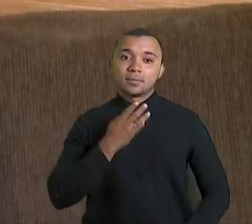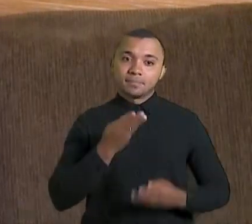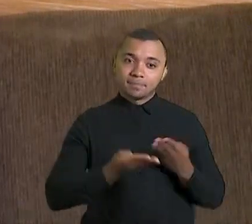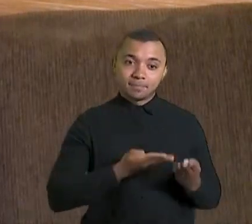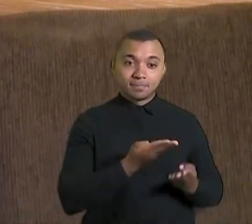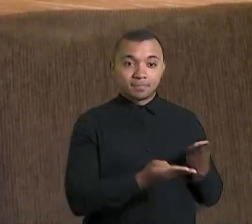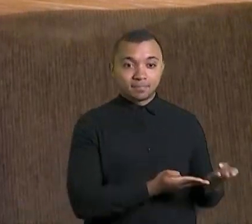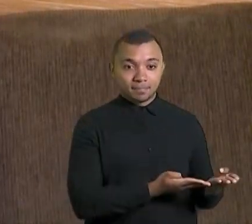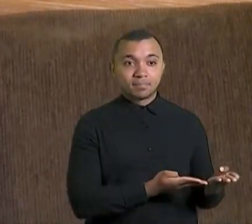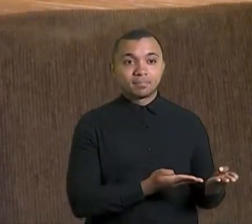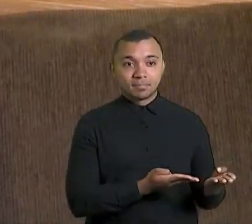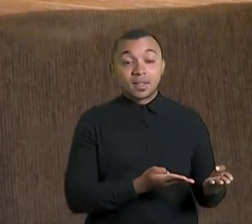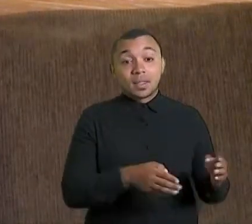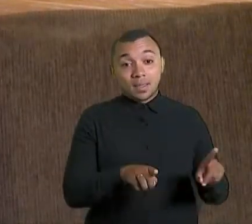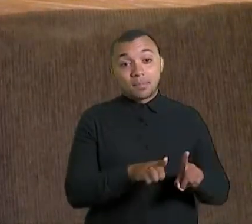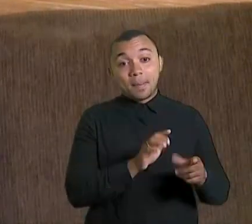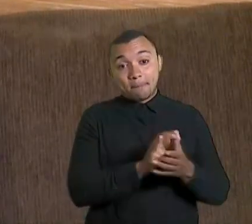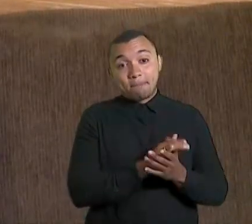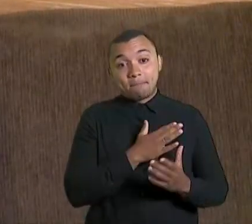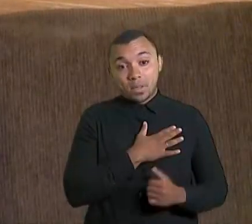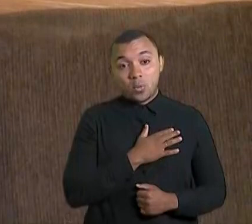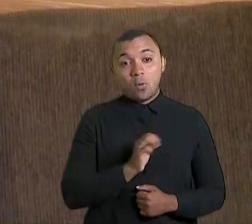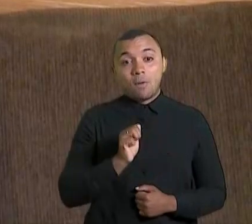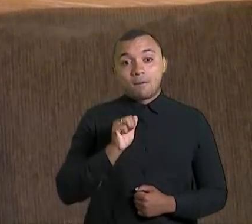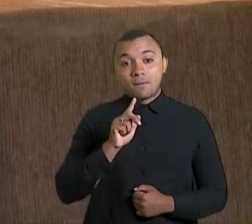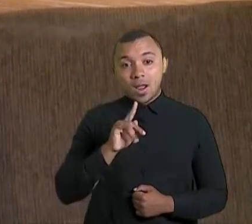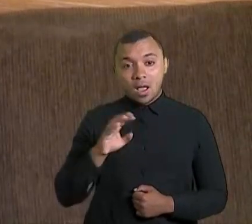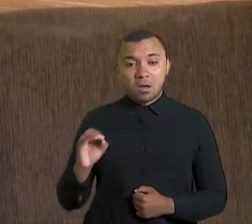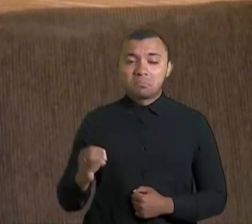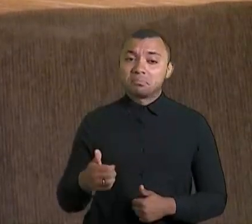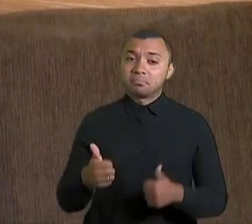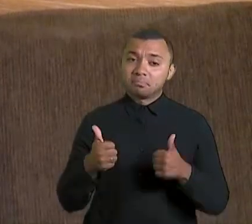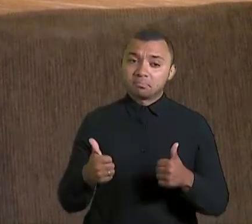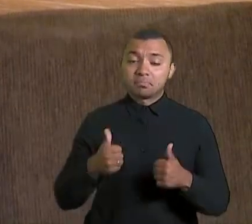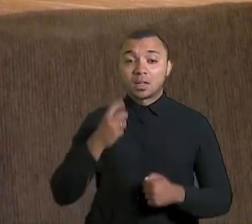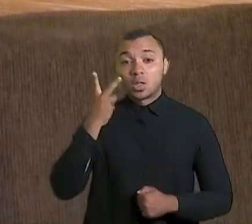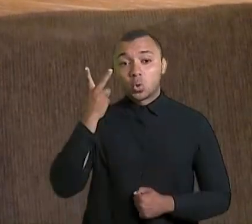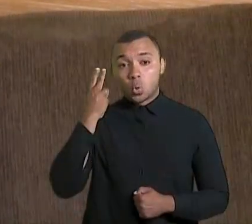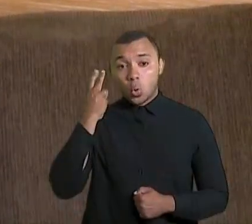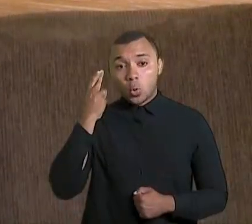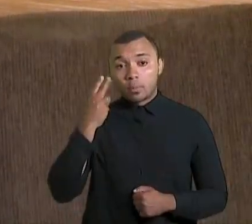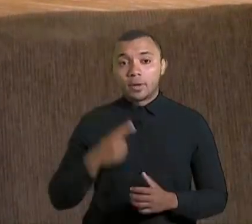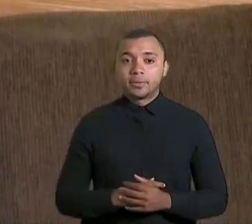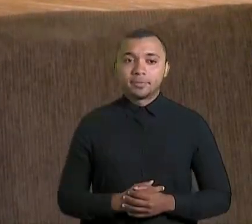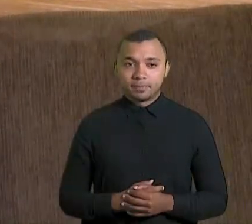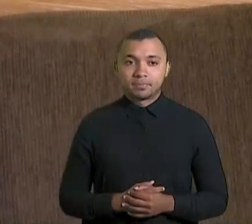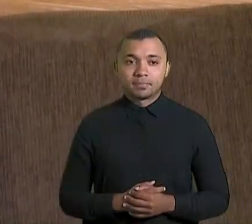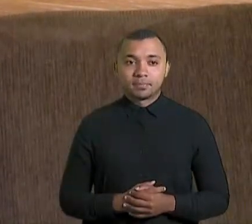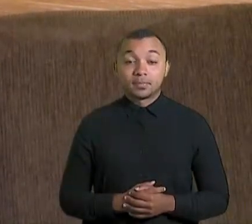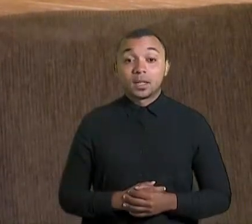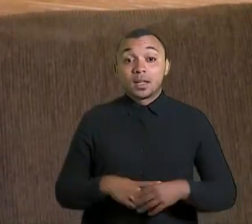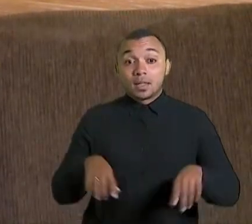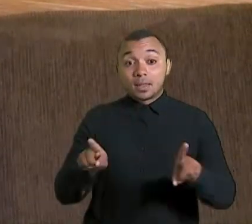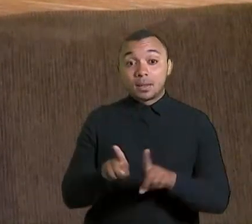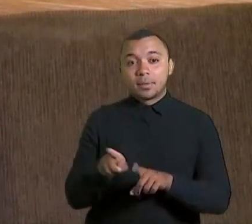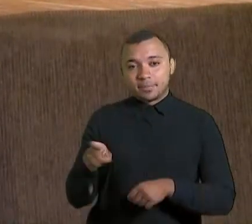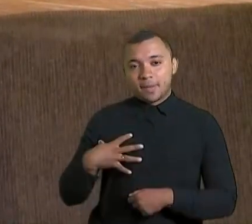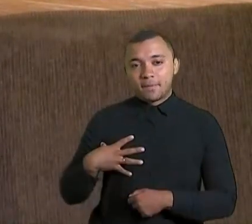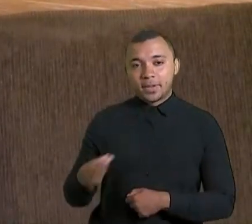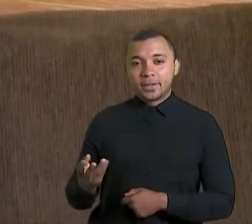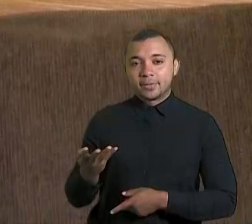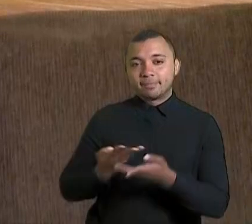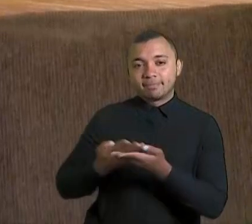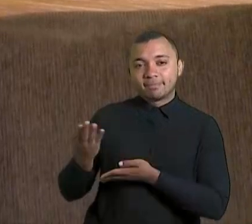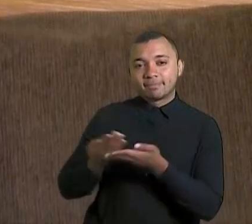Tanto eu quanto o Valfrido. E foi muito tranquilo. Tanto é que até a nossa interação com ele, a